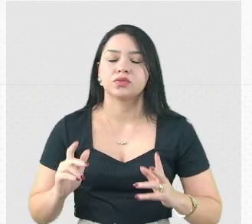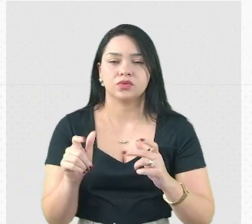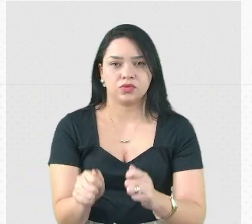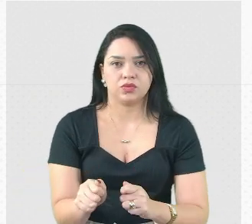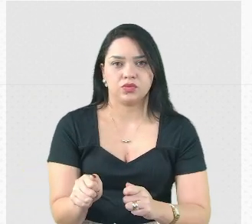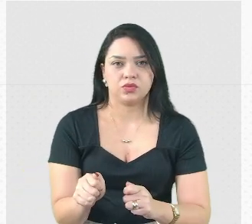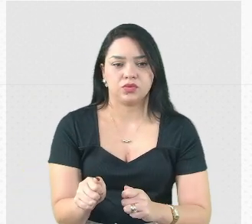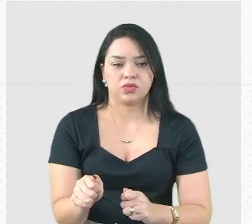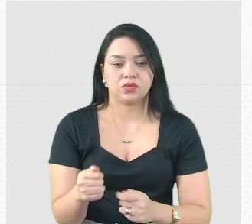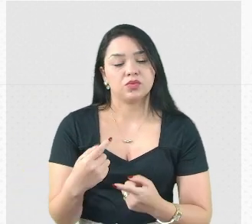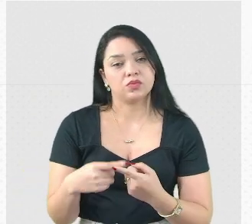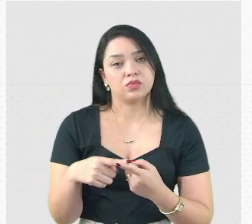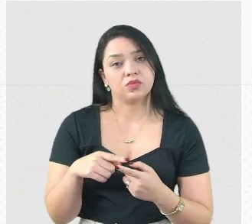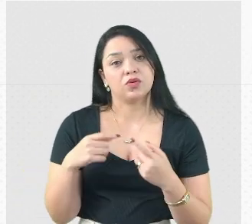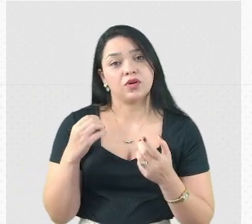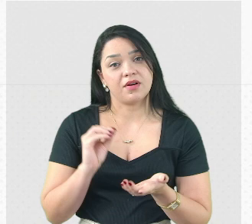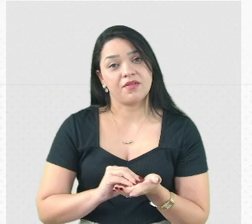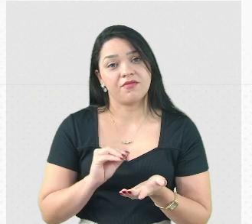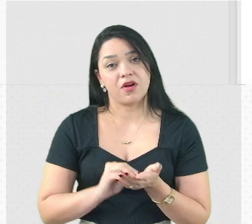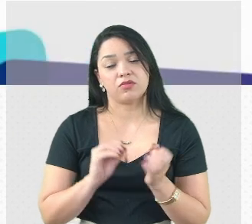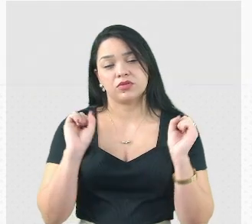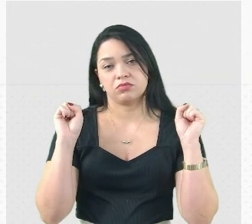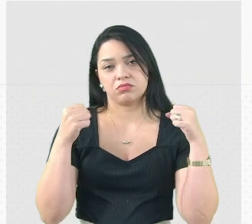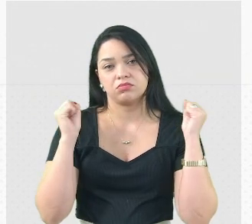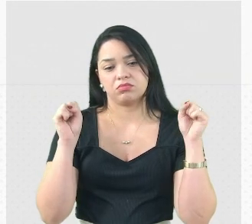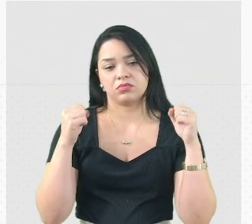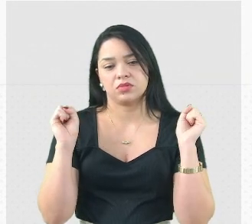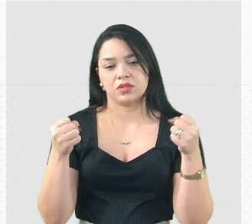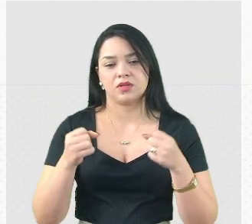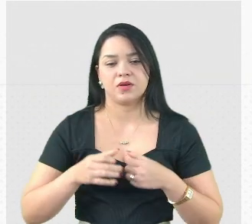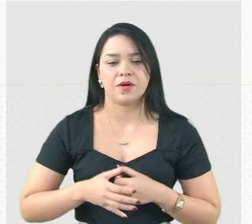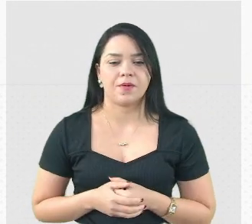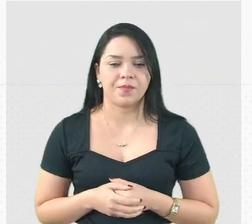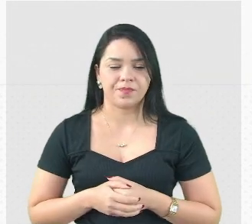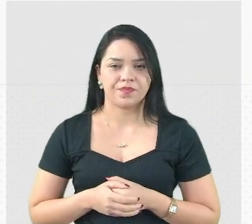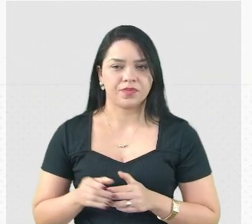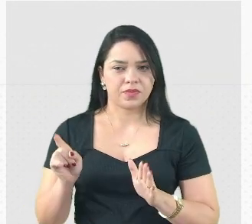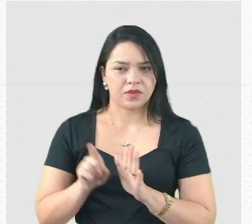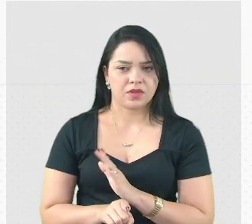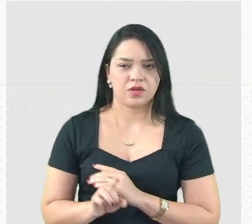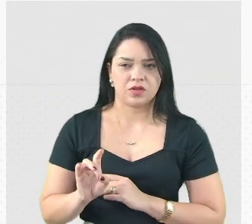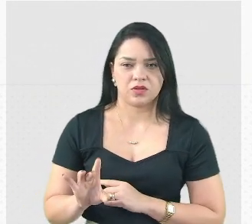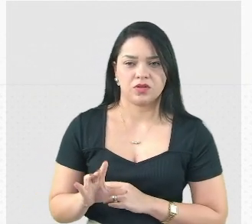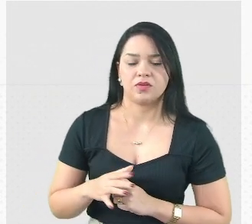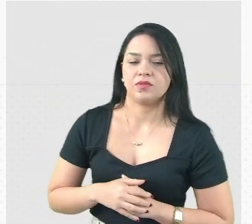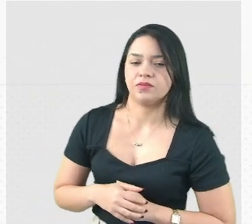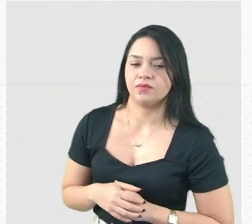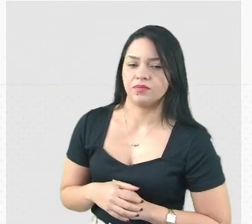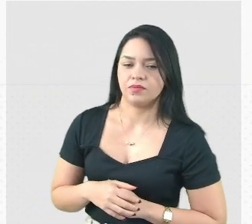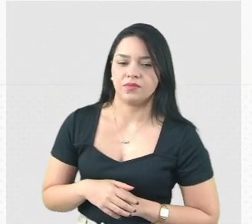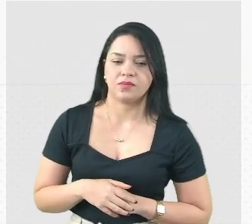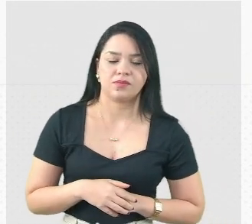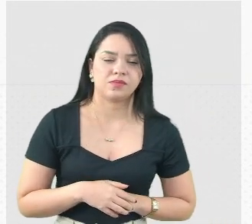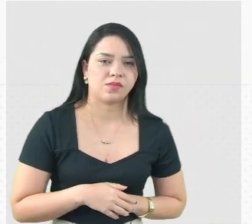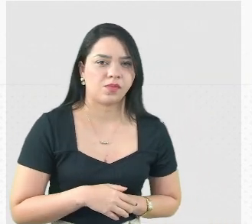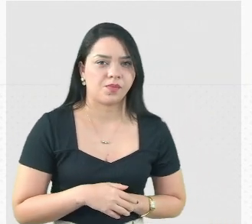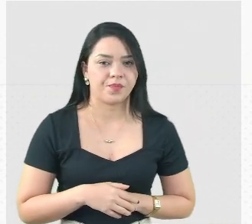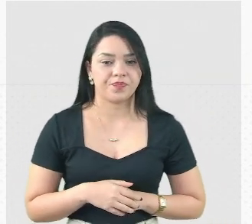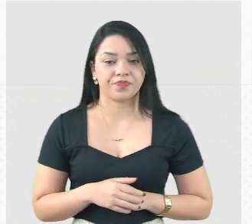conta do sedentarismo, beleza? Vamos aqui responder uma questãozinha do Enem que eu trouxe para